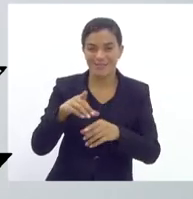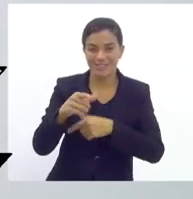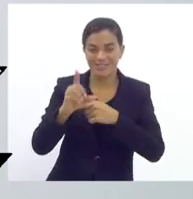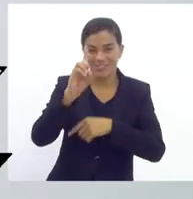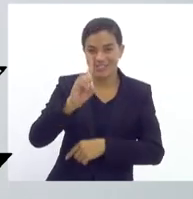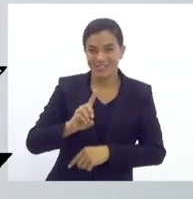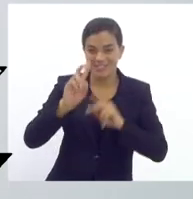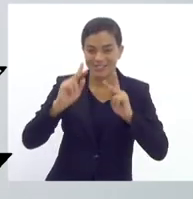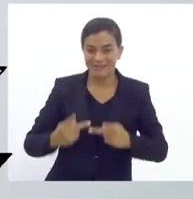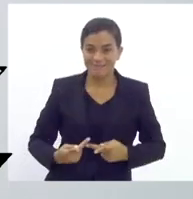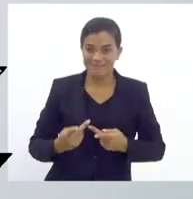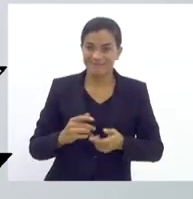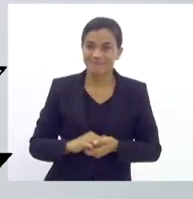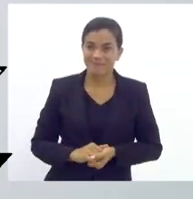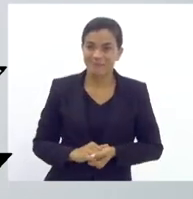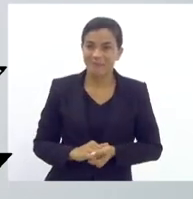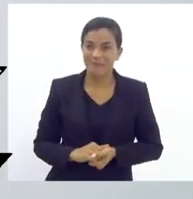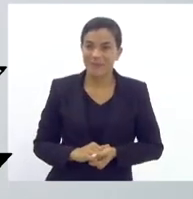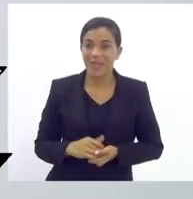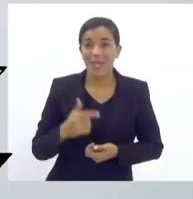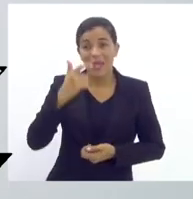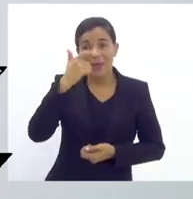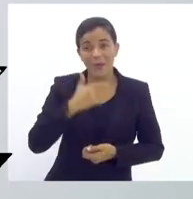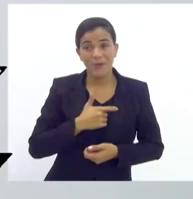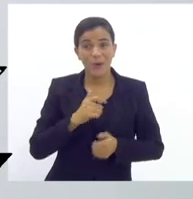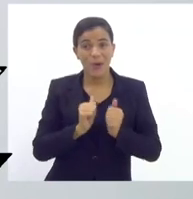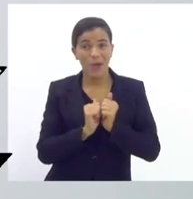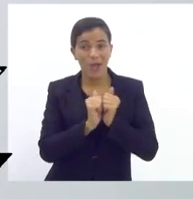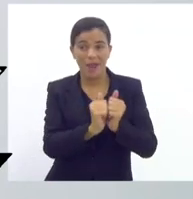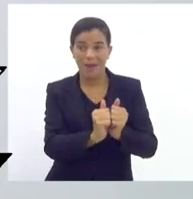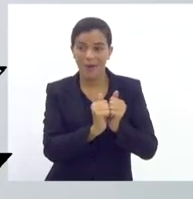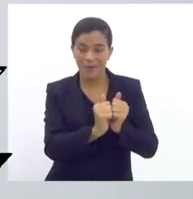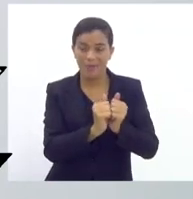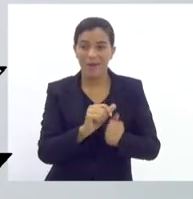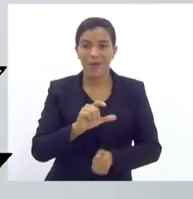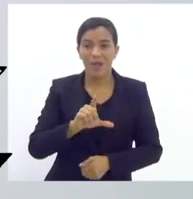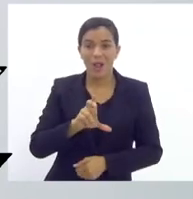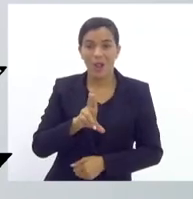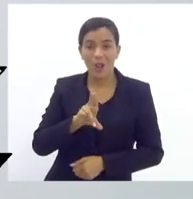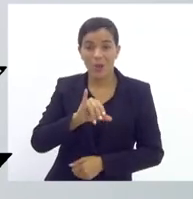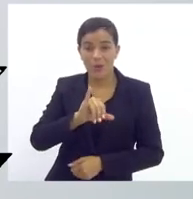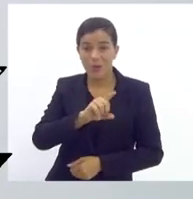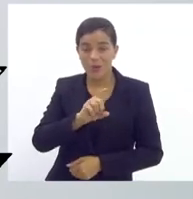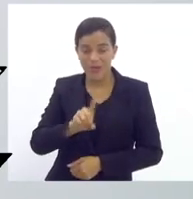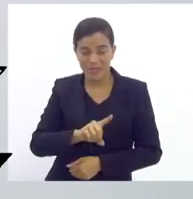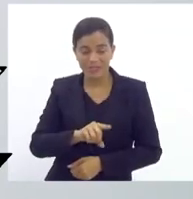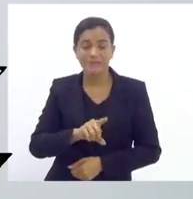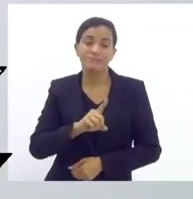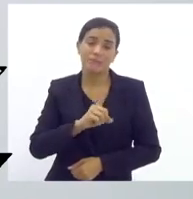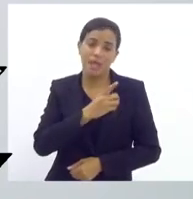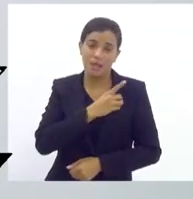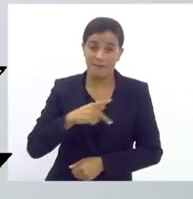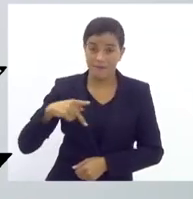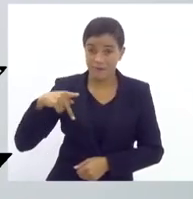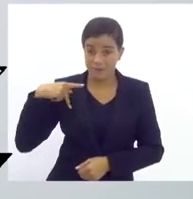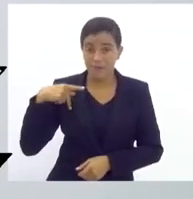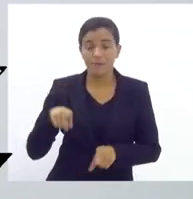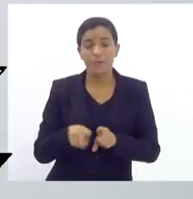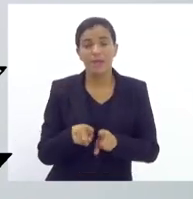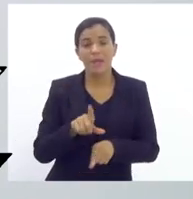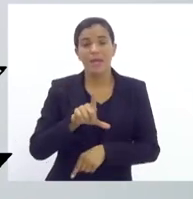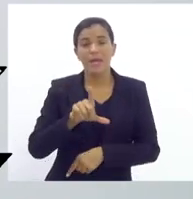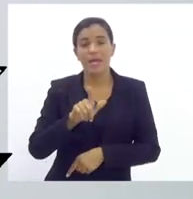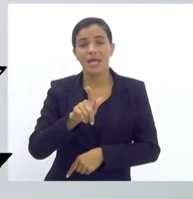Doutora Gislaine que hoje não pode estar aqui presente eu tô aqui acompanhada com Luiz ou em que também é defensor público o Lucas e o Guilherme